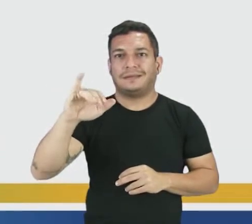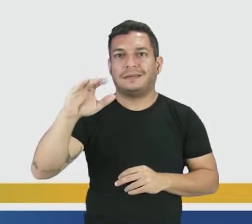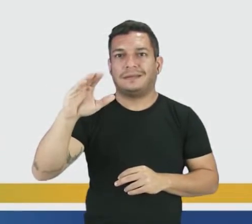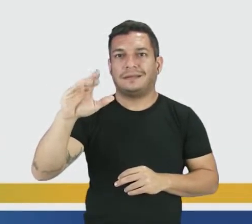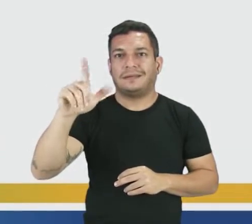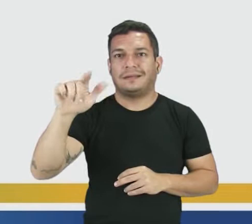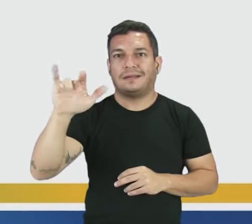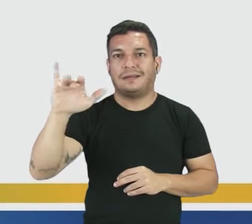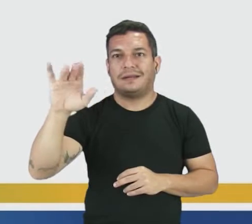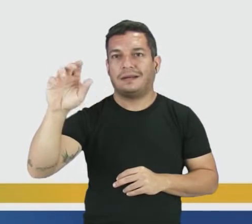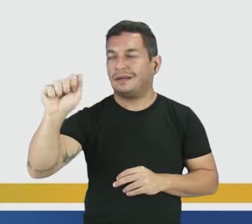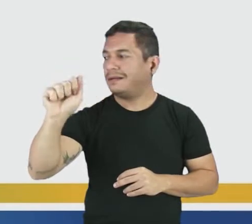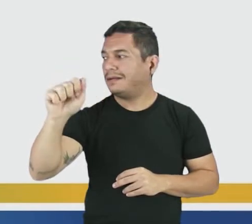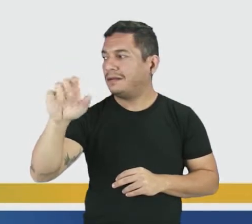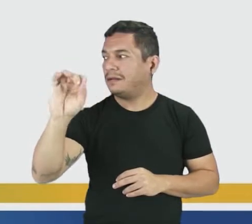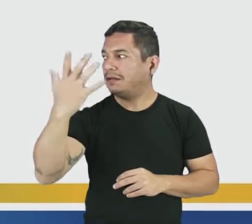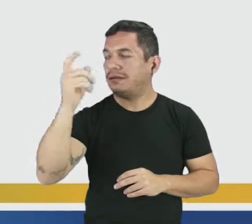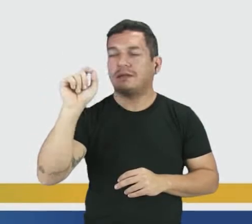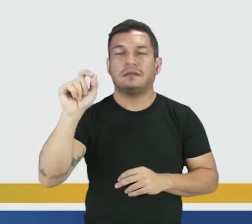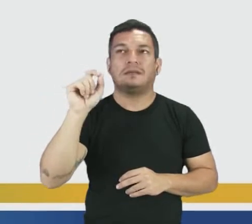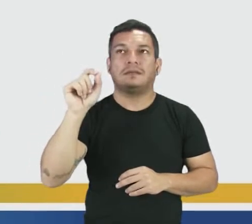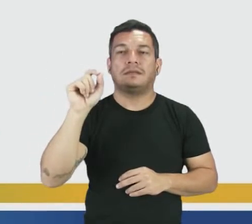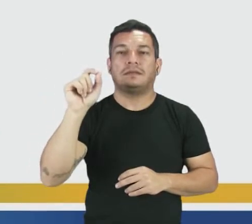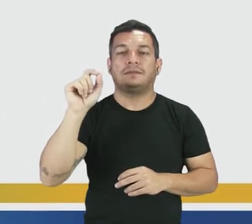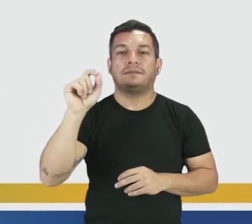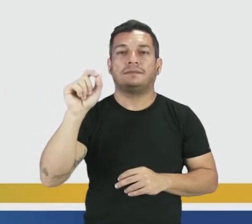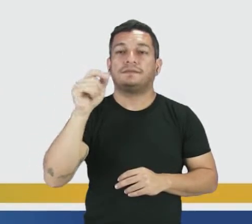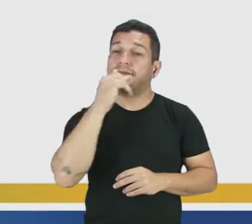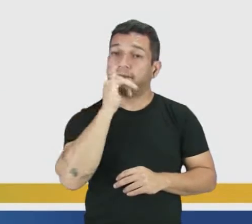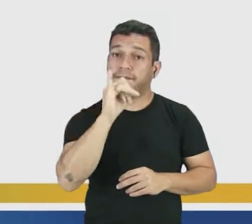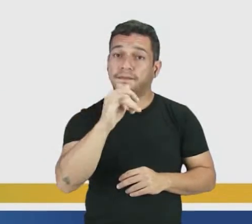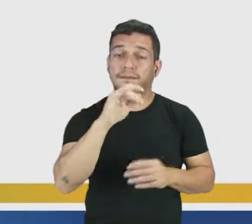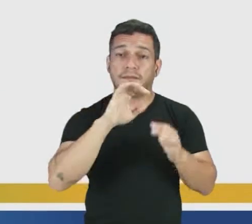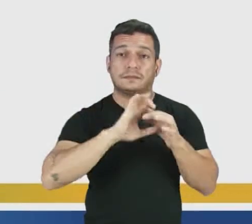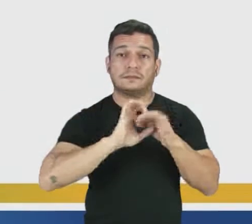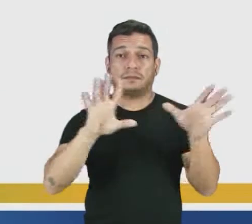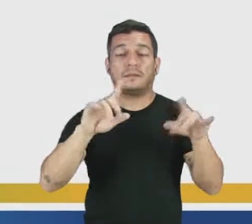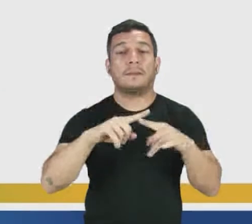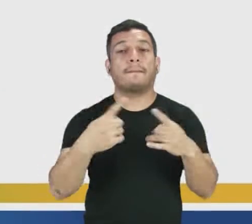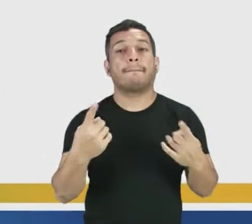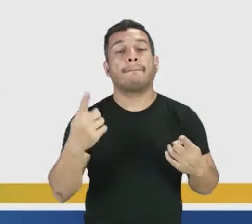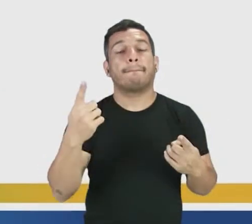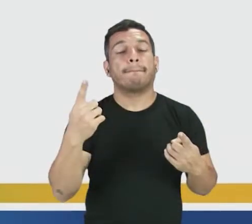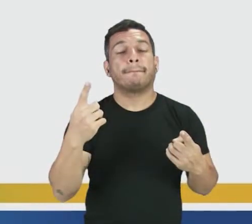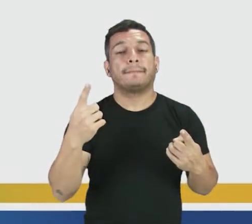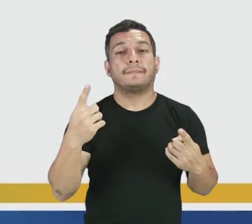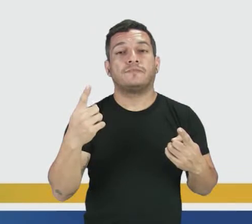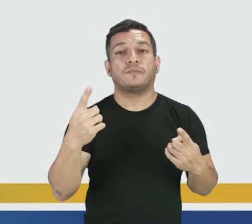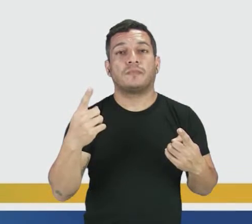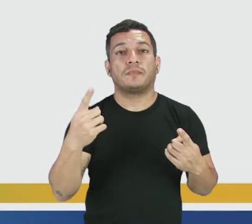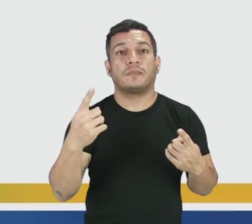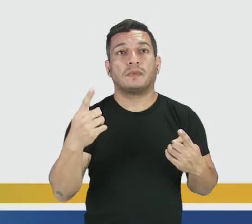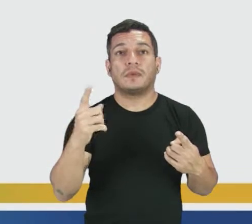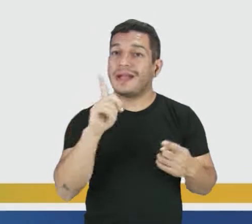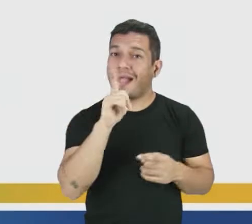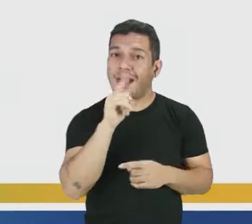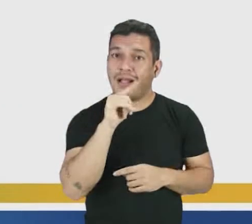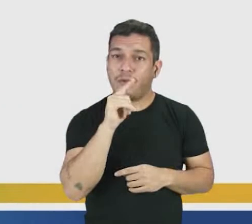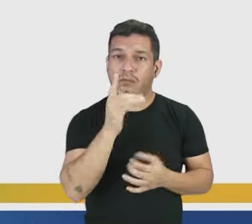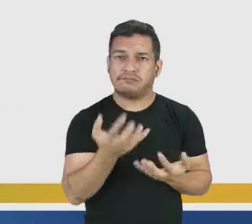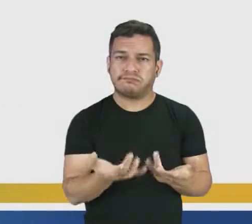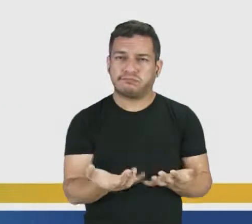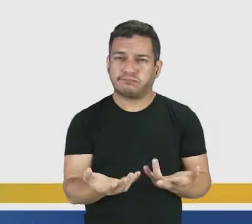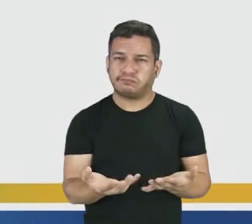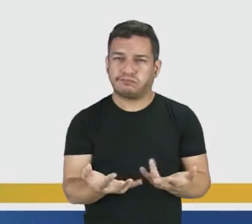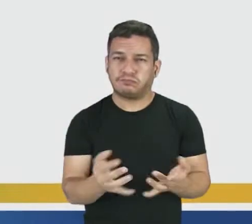ocorre a reação a essa energia liberada, porém, essa água que foi